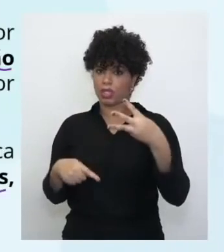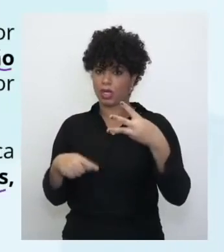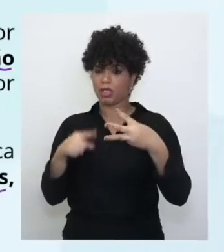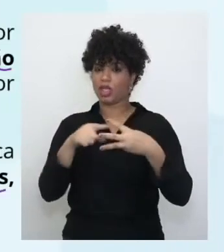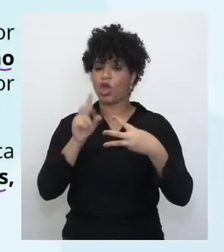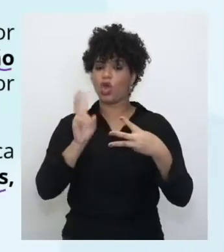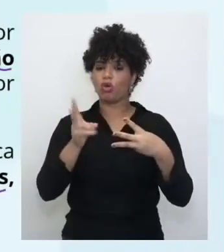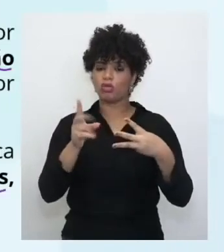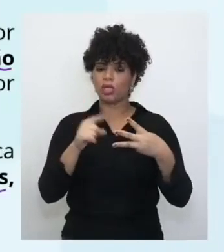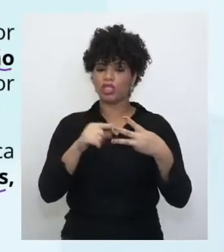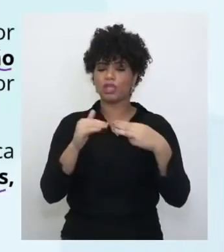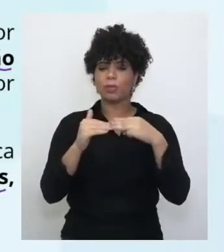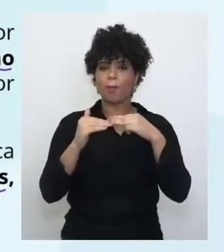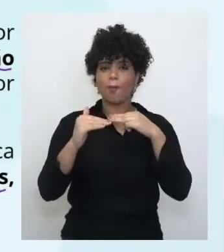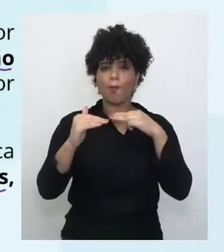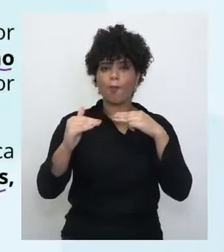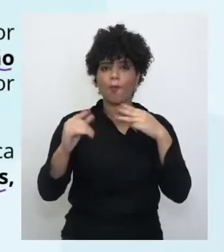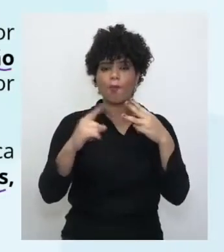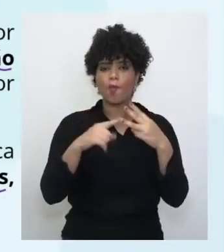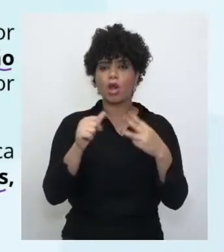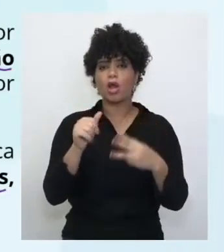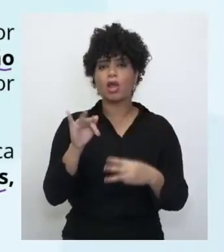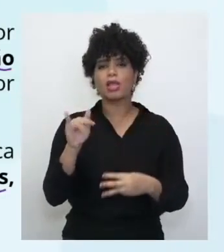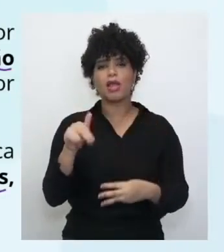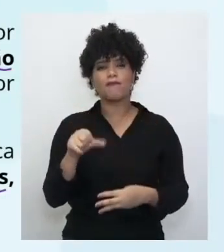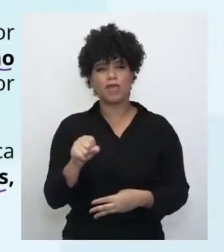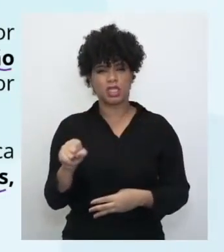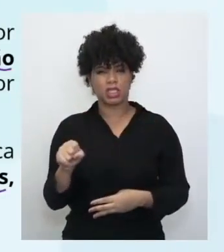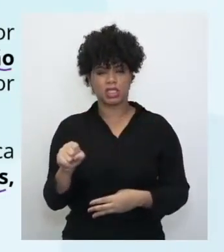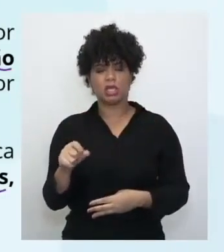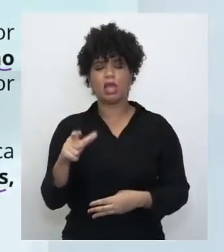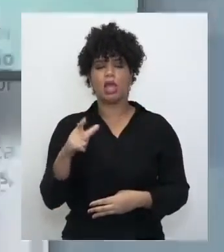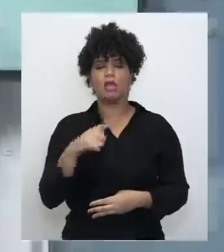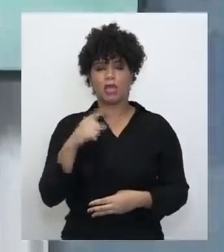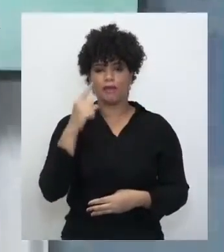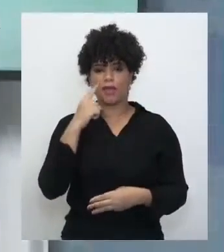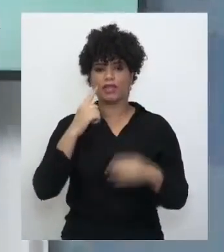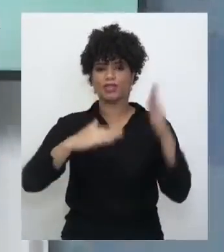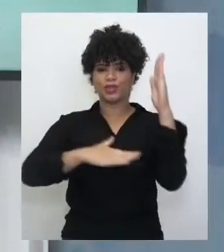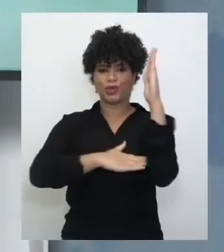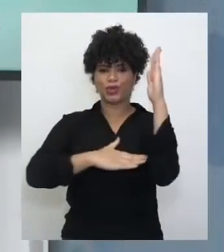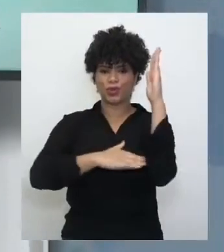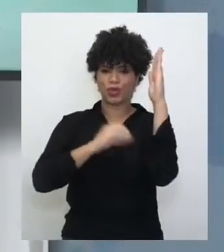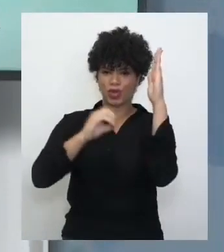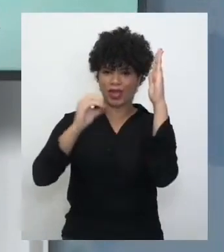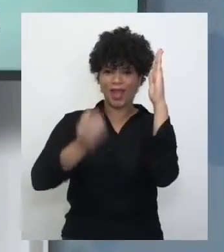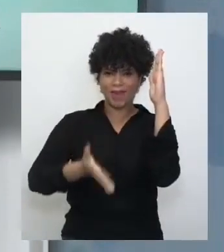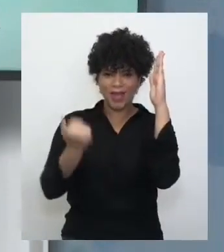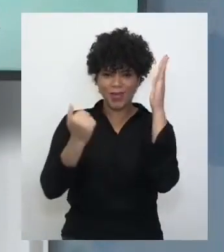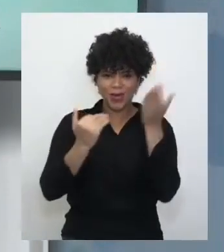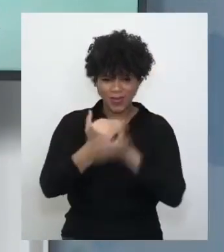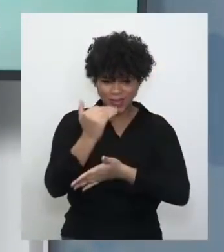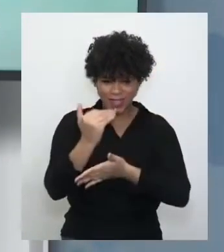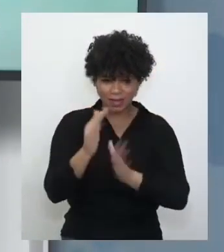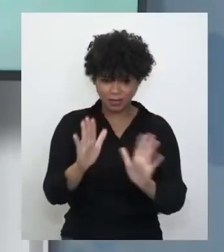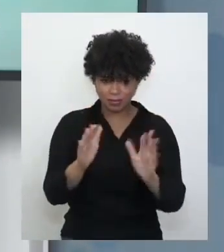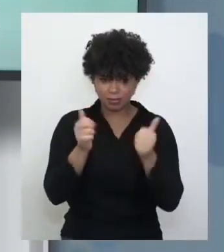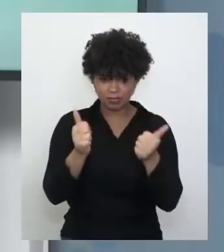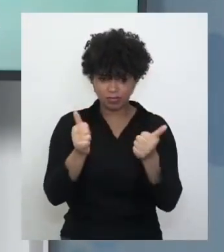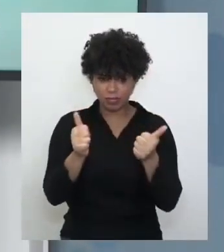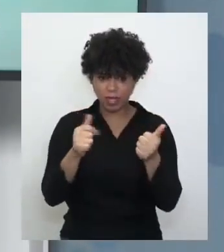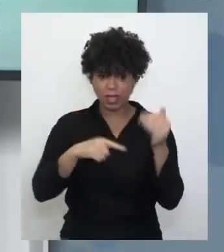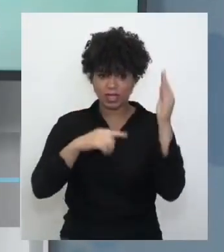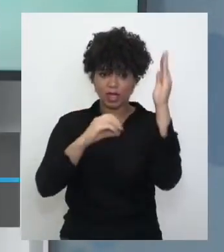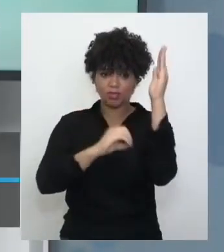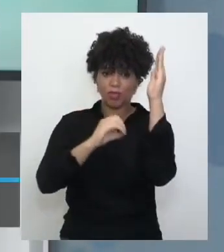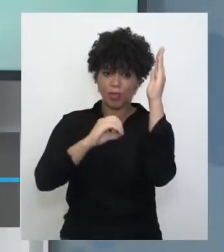com as fins. Os 3 tipos de reta, os 3 tipos de esses pontos estarem alinhados. Tudo bem? Vamos começar, então? Mesmo